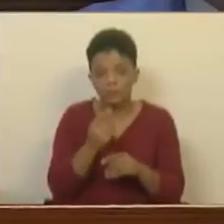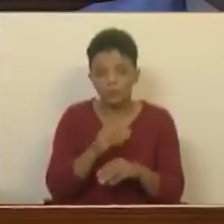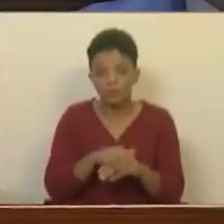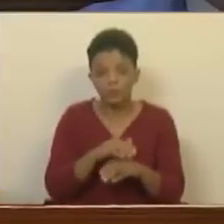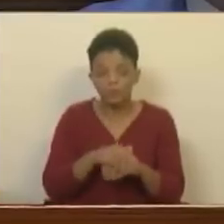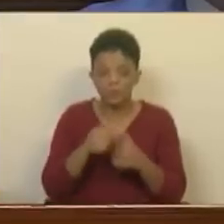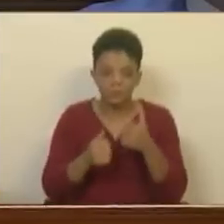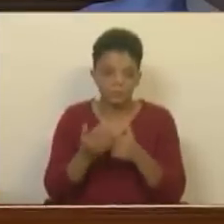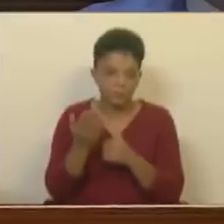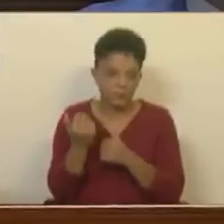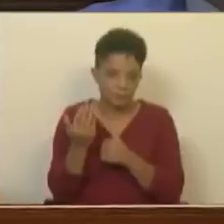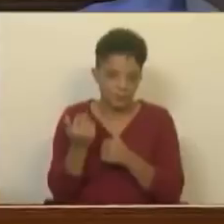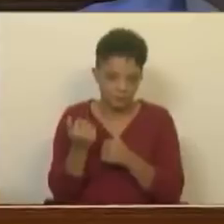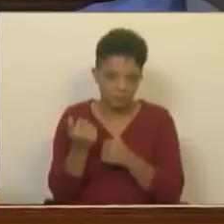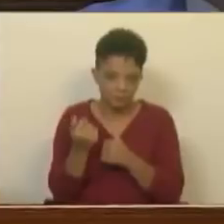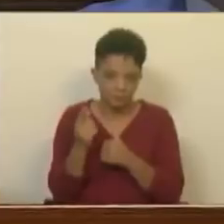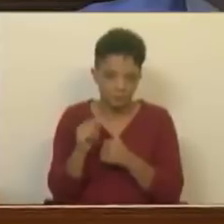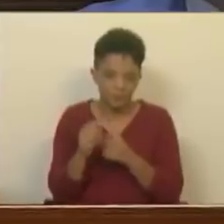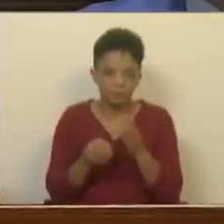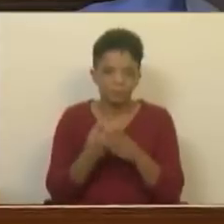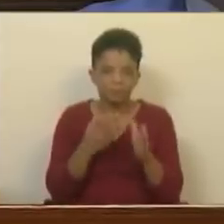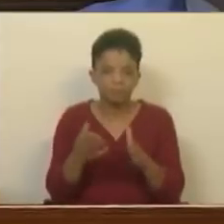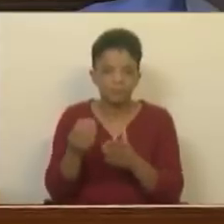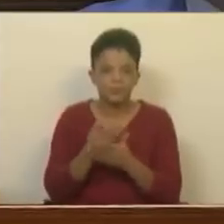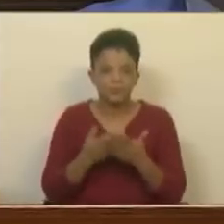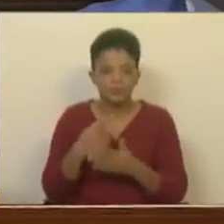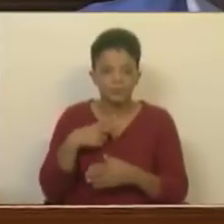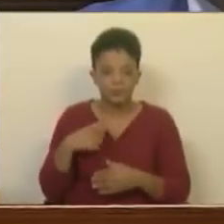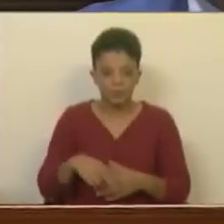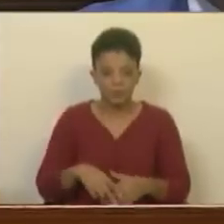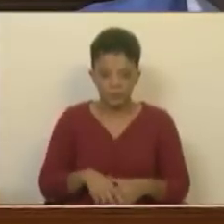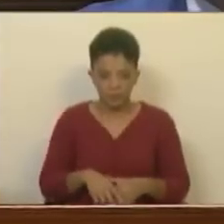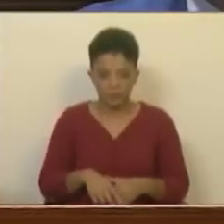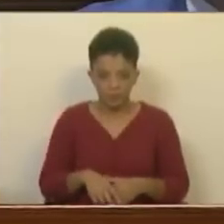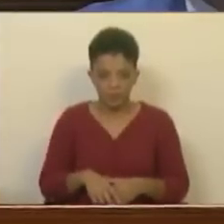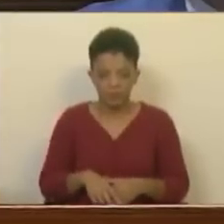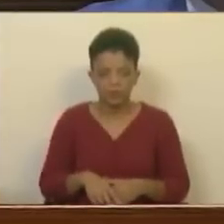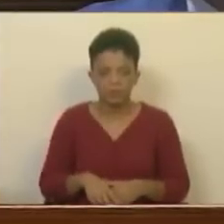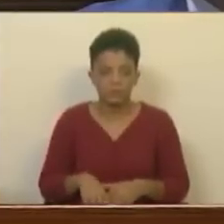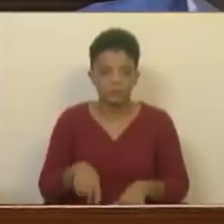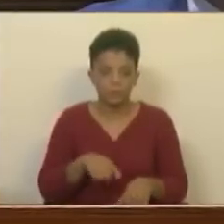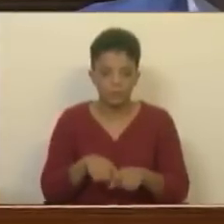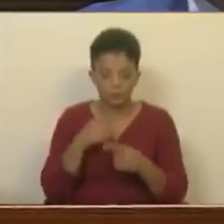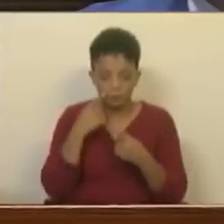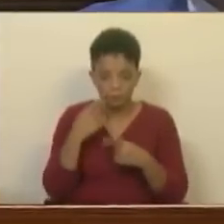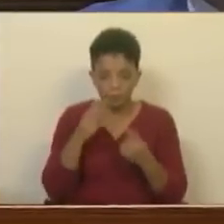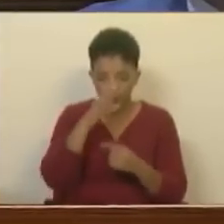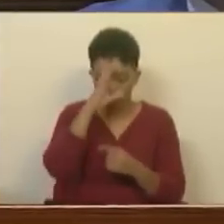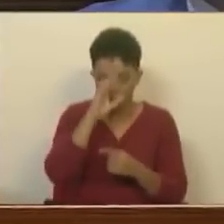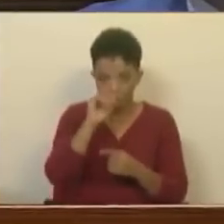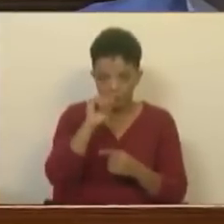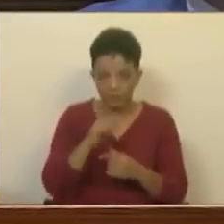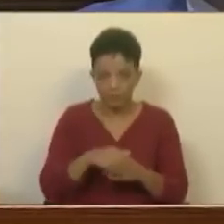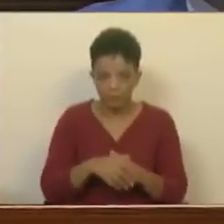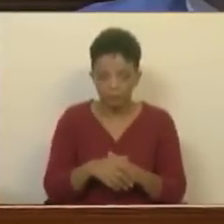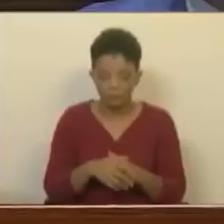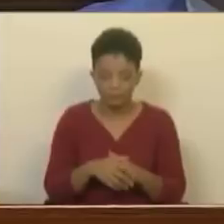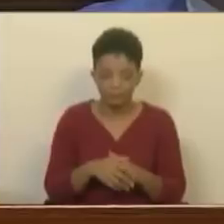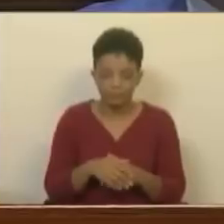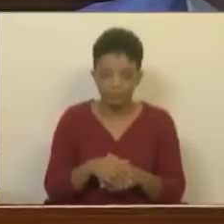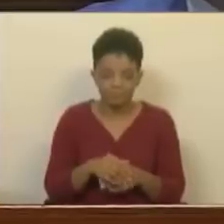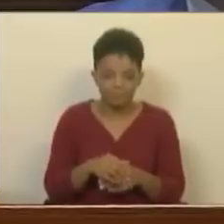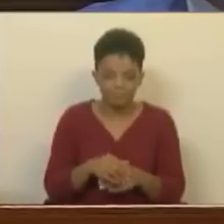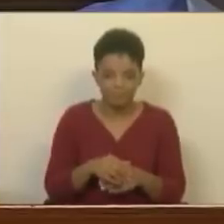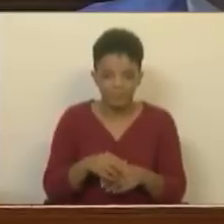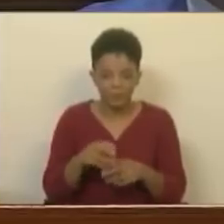da falta de competitividade e da Baixa produtividade da economia portuguesa as quais as políticas públicas do governo pouco ou nada